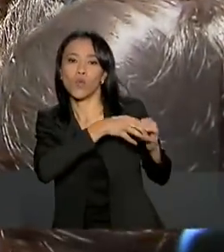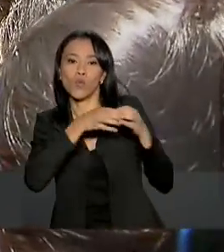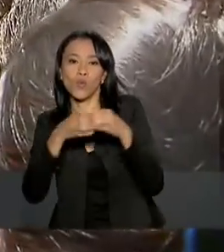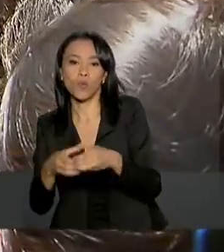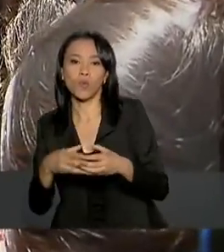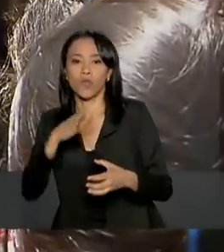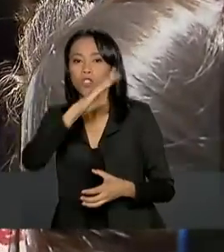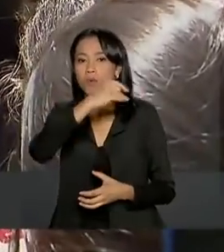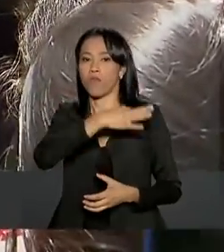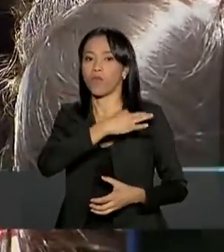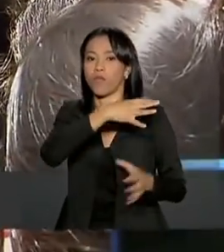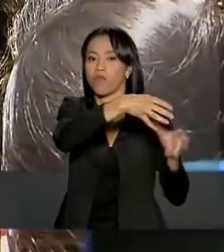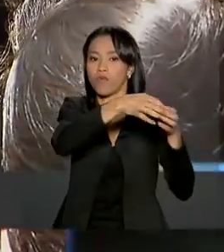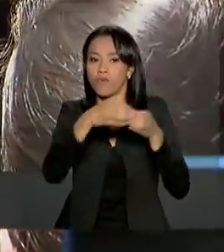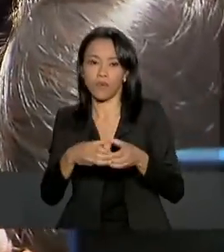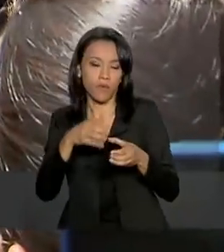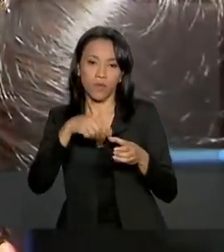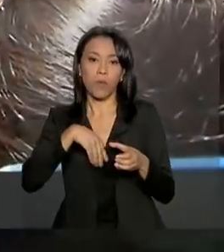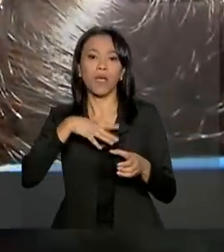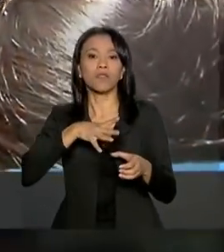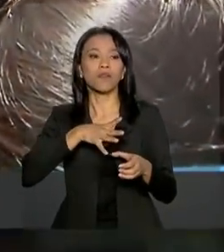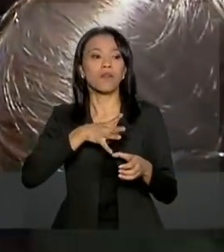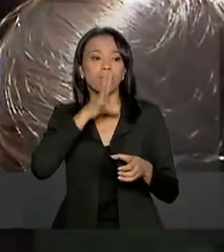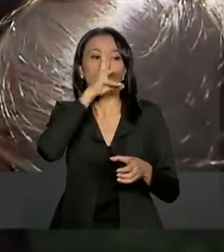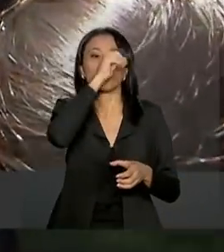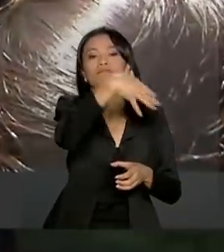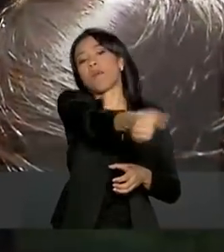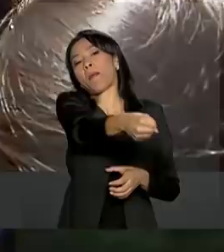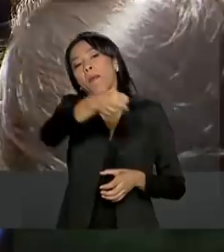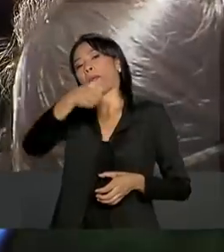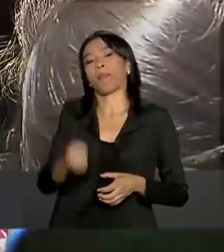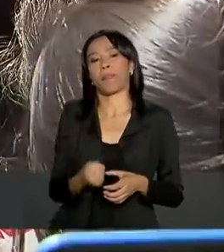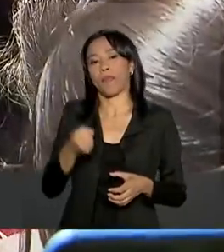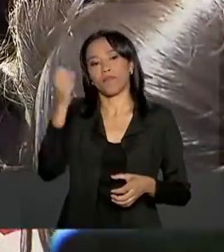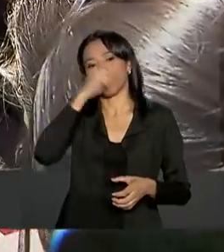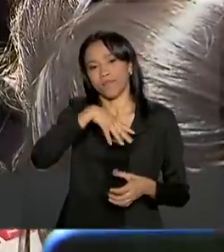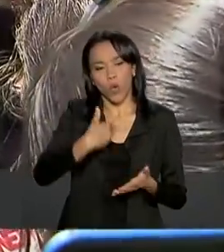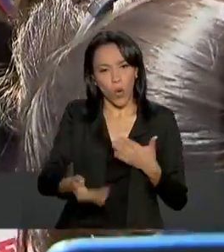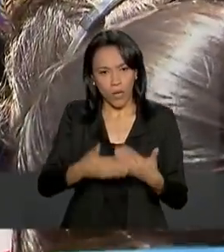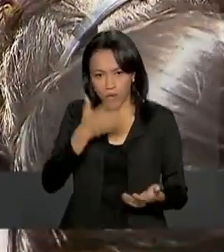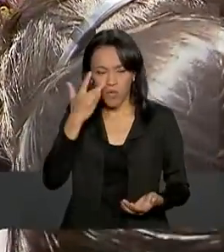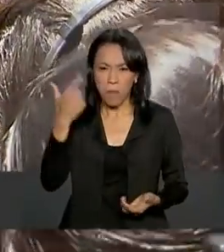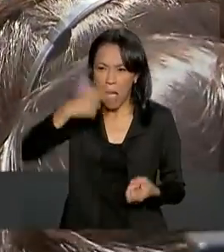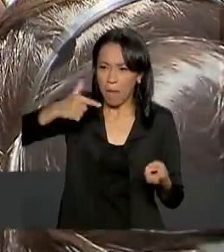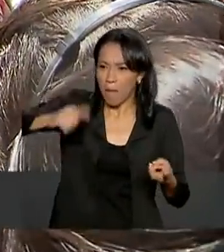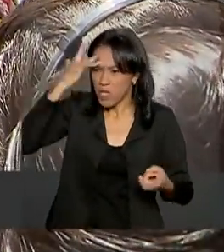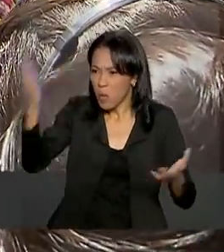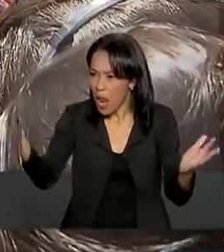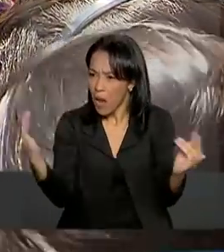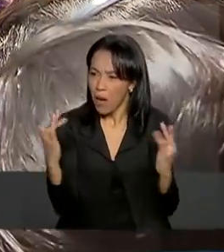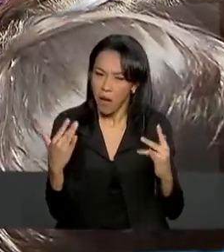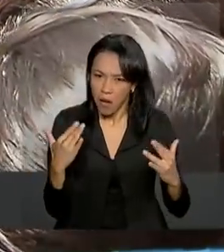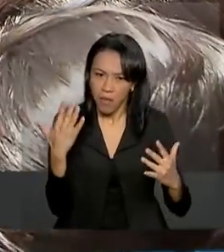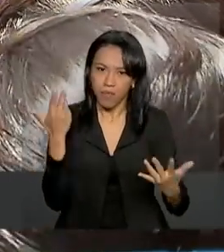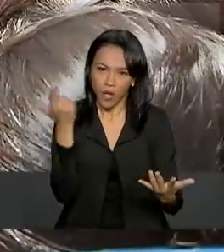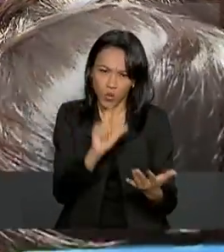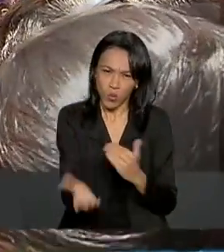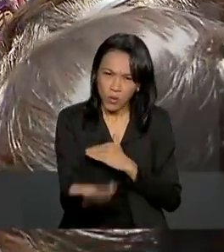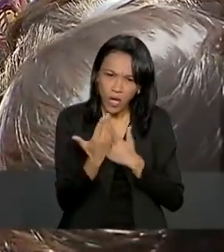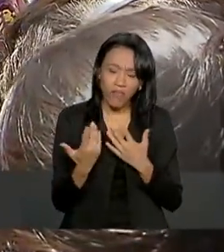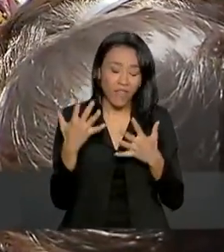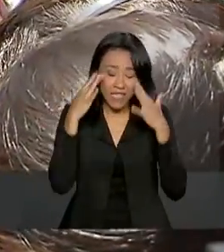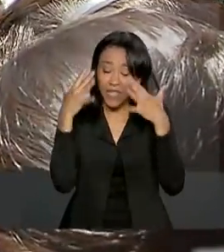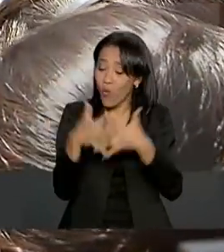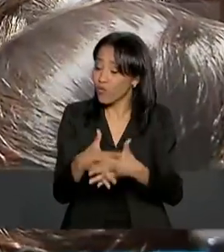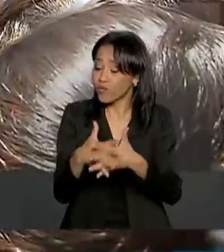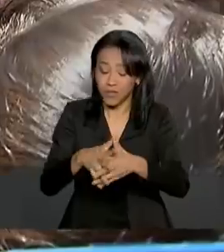uma pessoa, é uma atuação específica. E isso as pessoas elas têm que entender. Não é colocando mais pessoas que a gente vai agilizar o processo de busca. A gente só vai ter uma